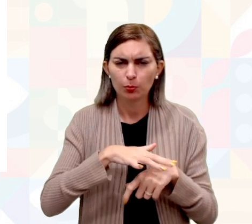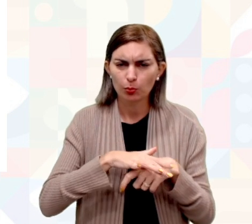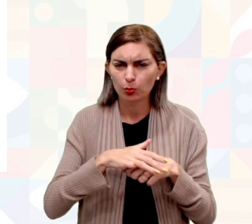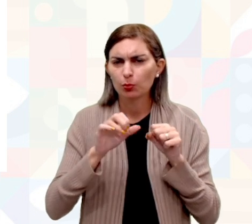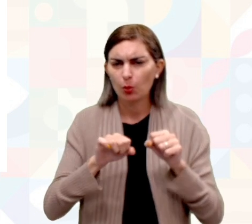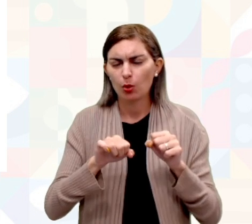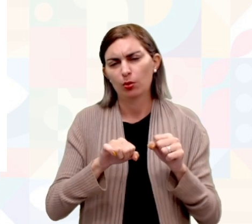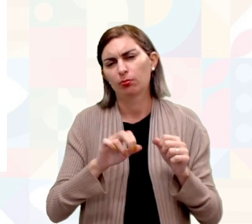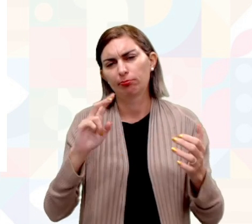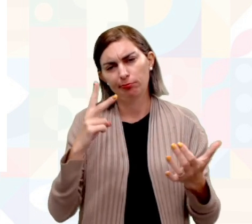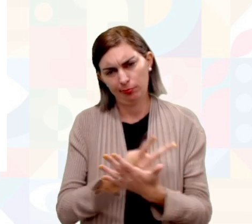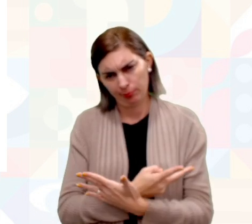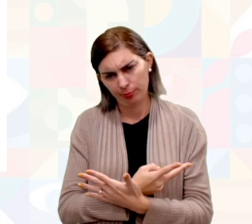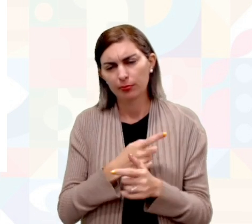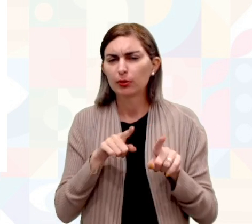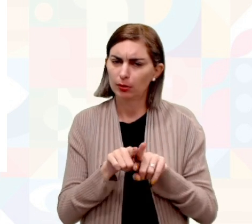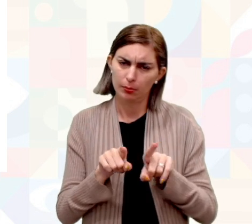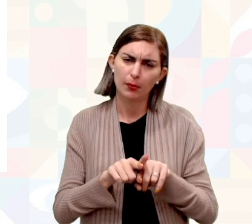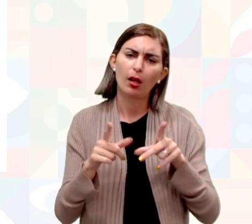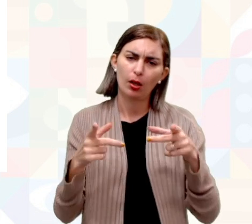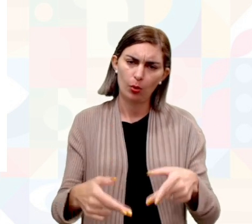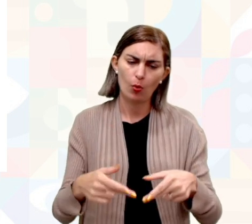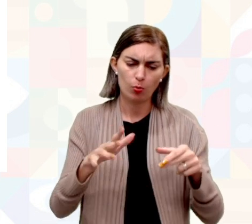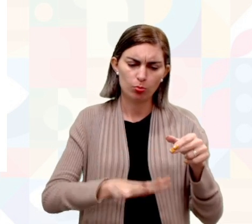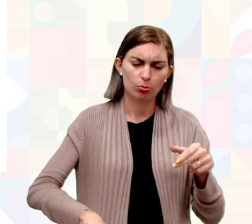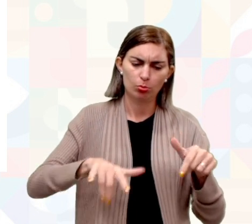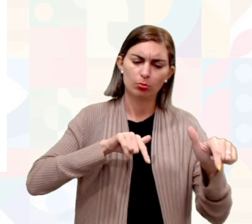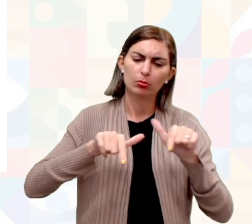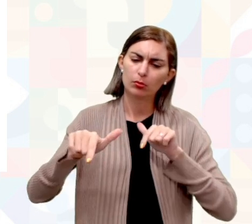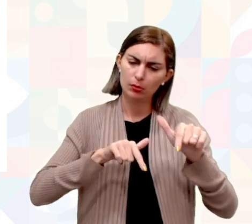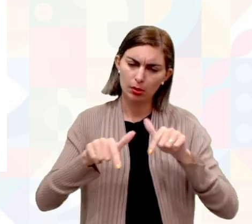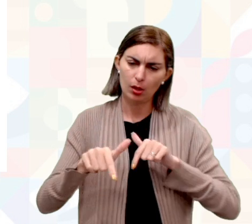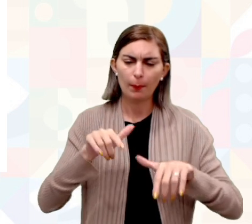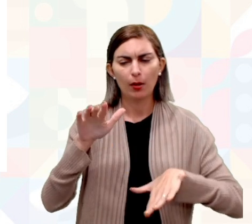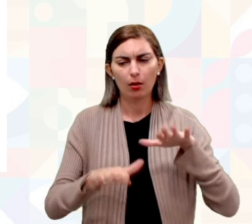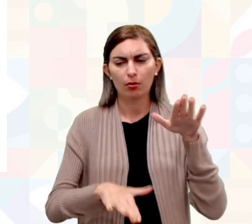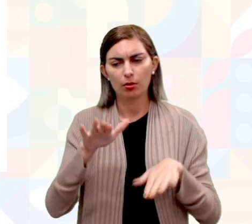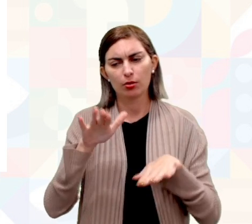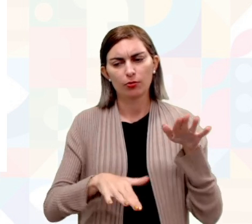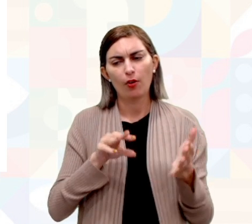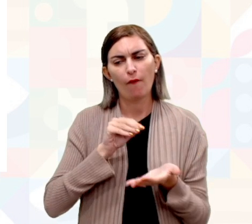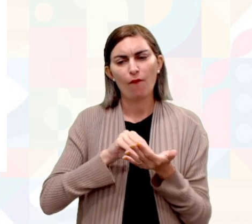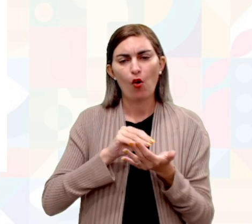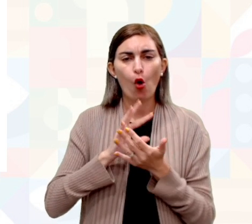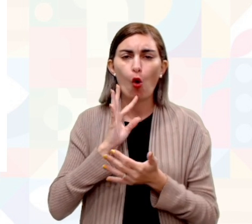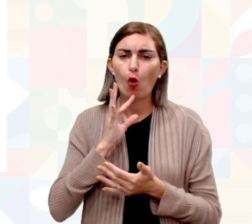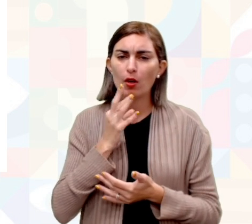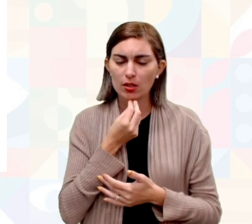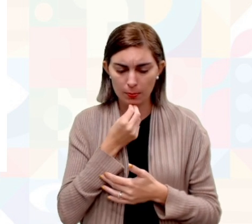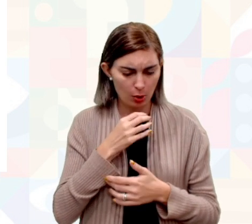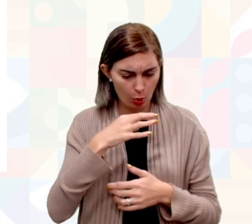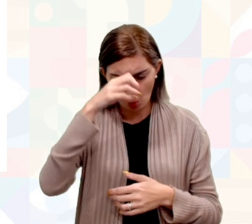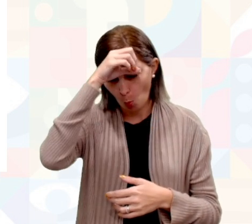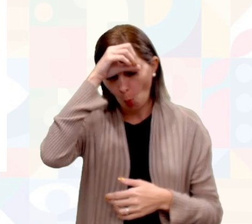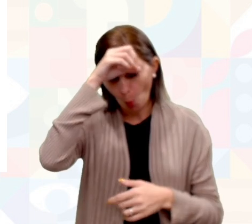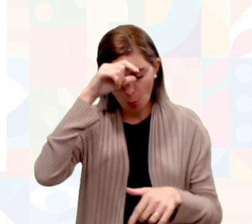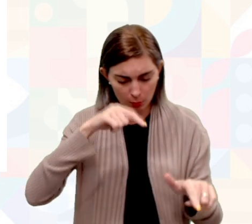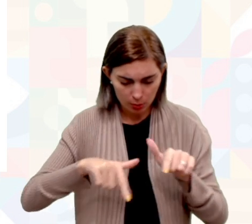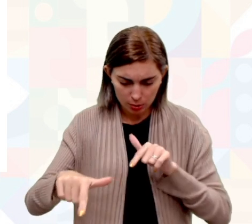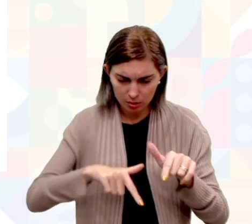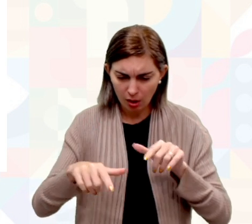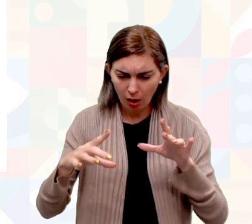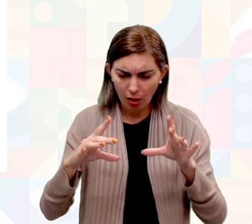forma acidental. Da mesma forma, no ambiente de trabalho. Às vezes, pela falta do conhecimento do trabalhador, ao ter